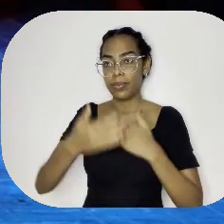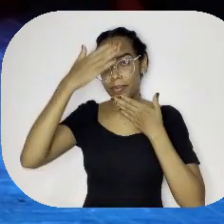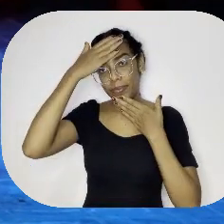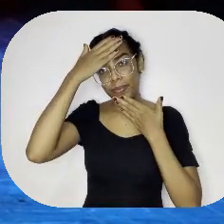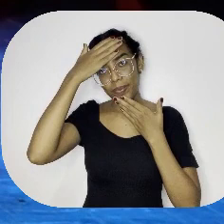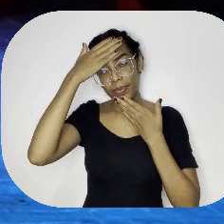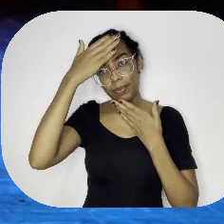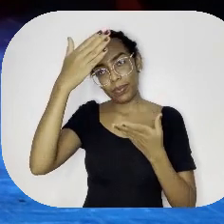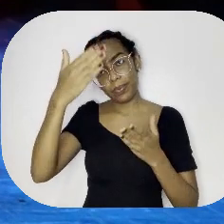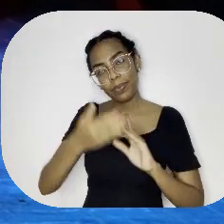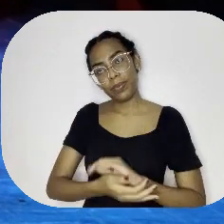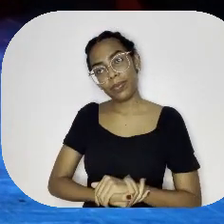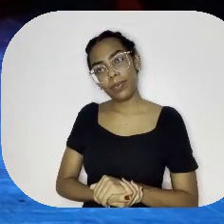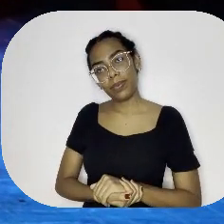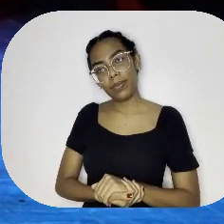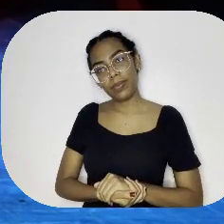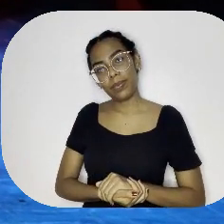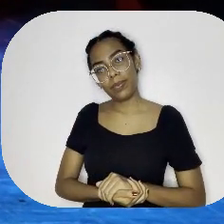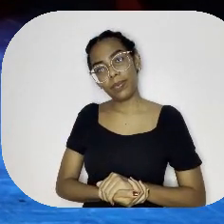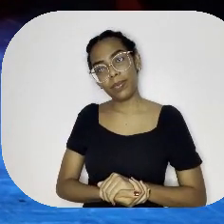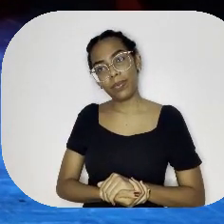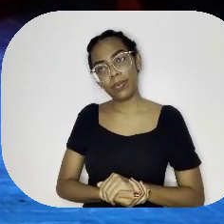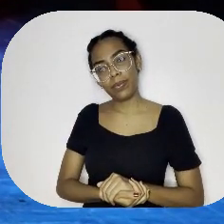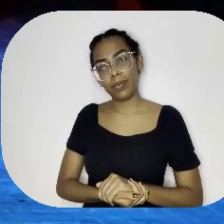Da calma e do silêncio.